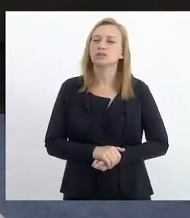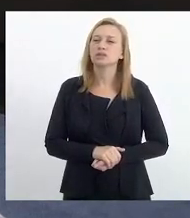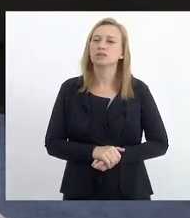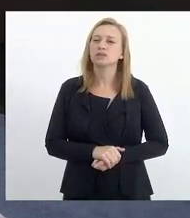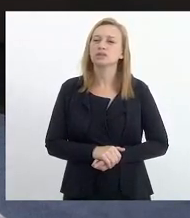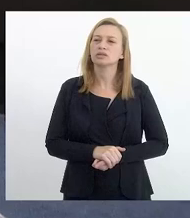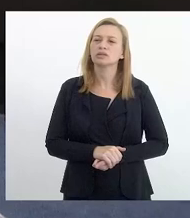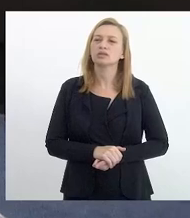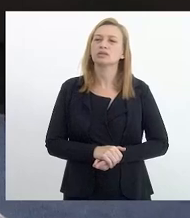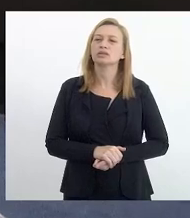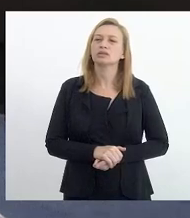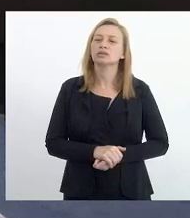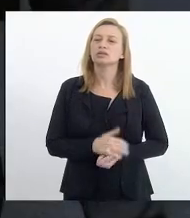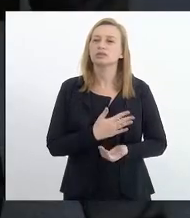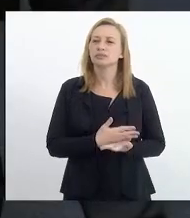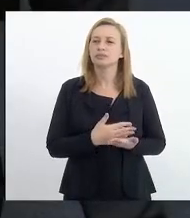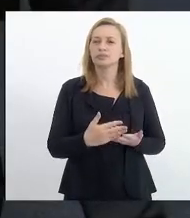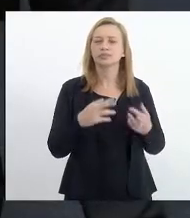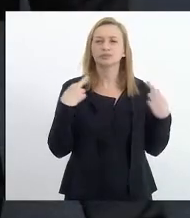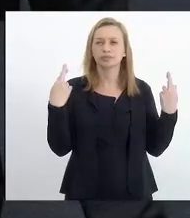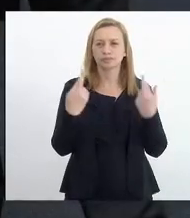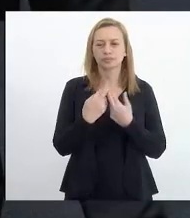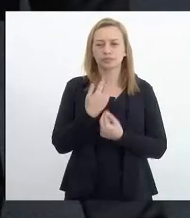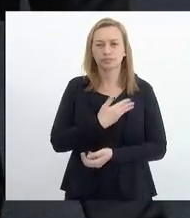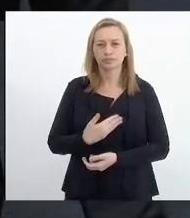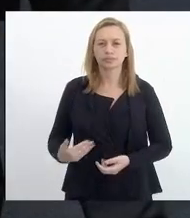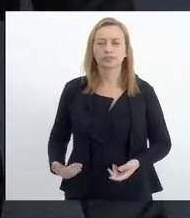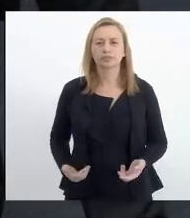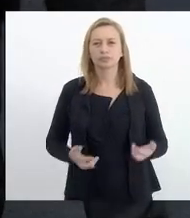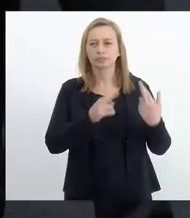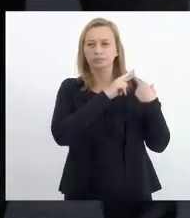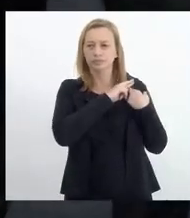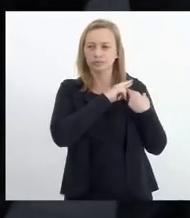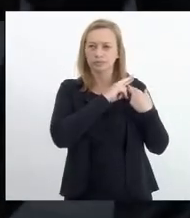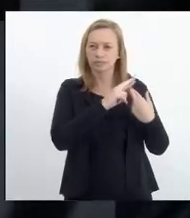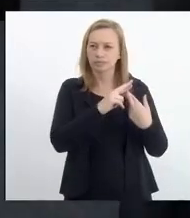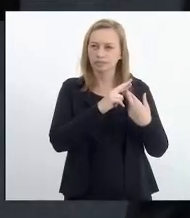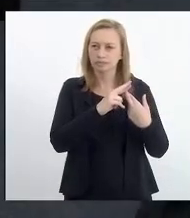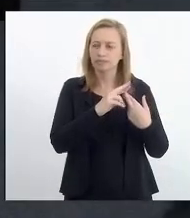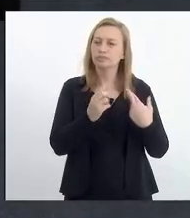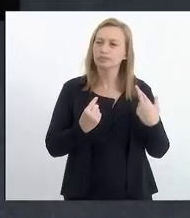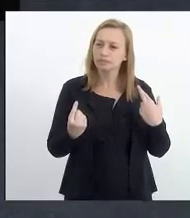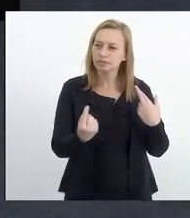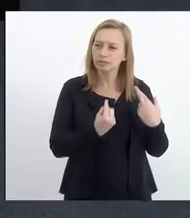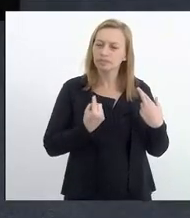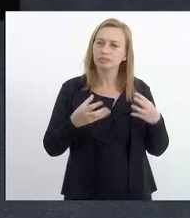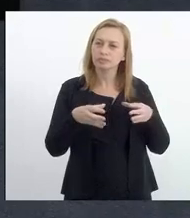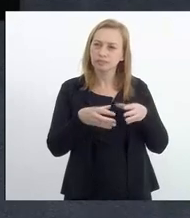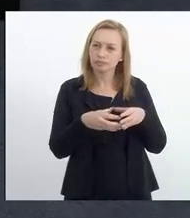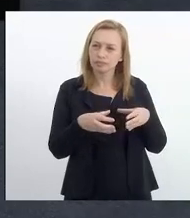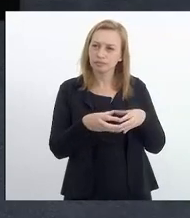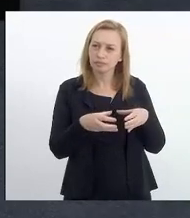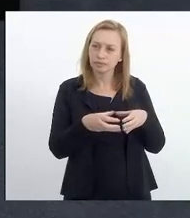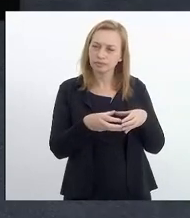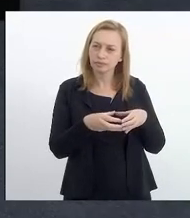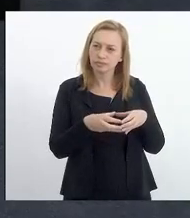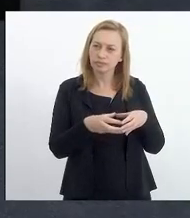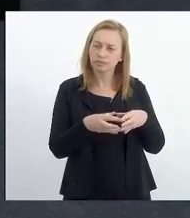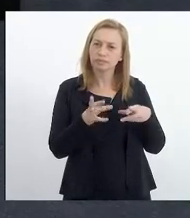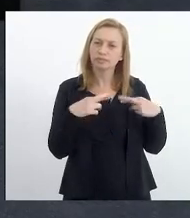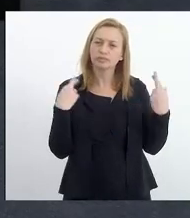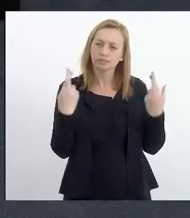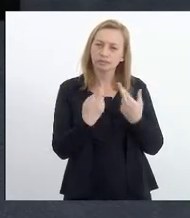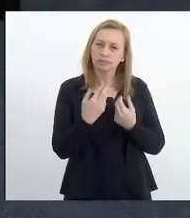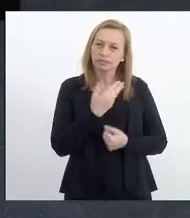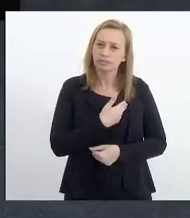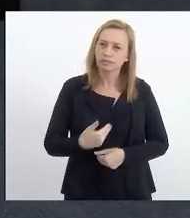as audiências públicas, a responsabilidade é das nossas comissões. É uma audiência